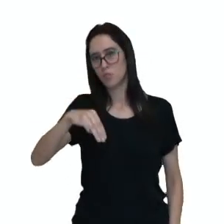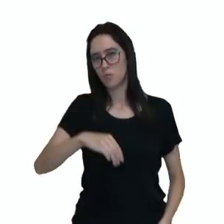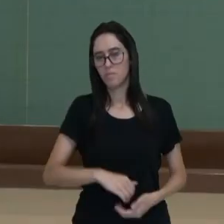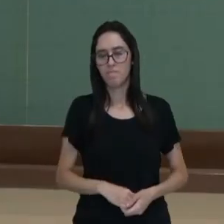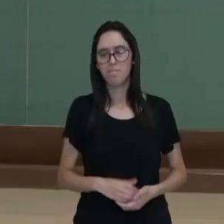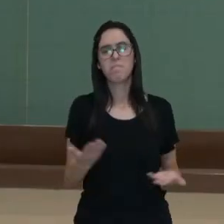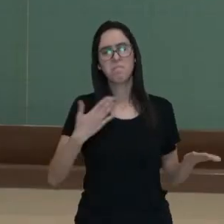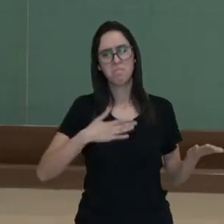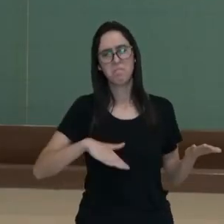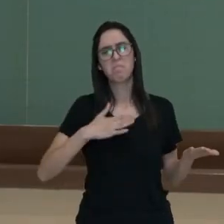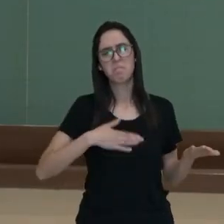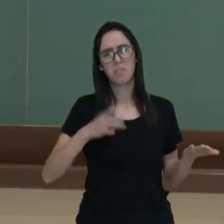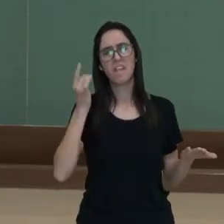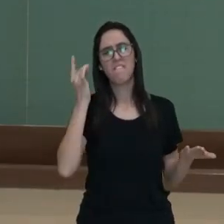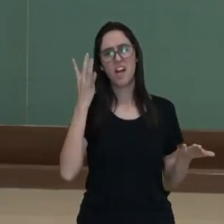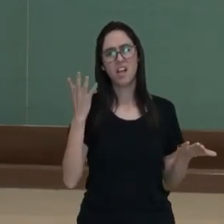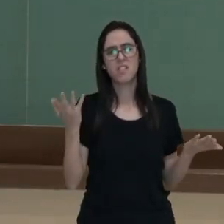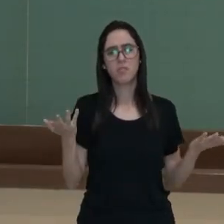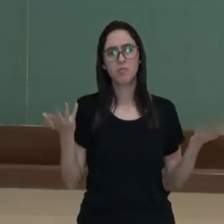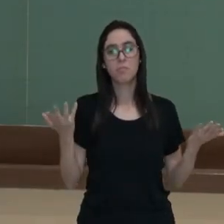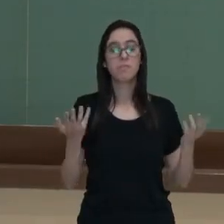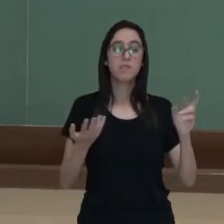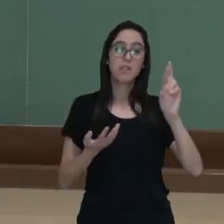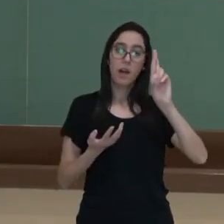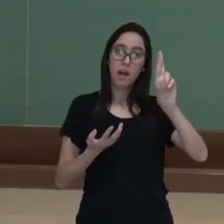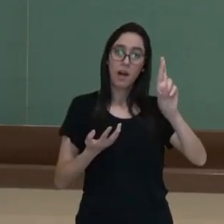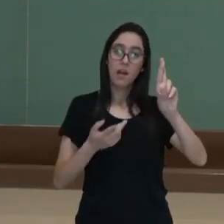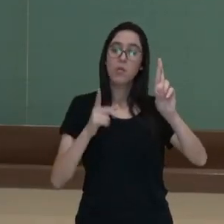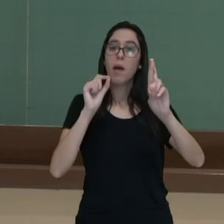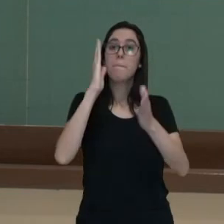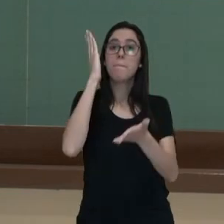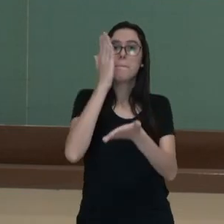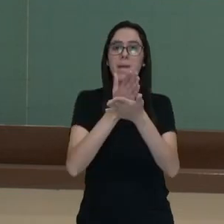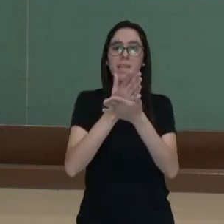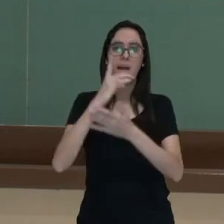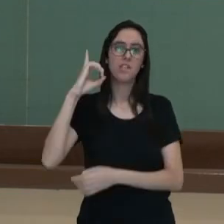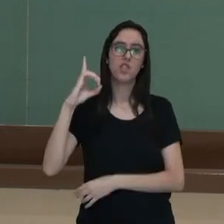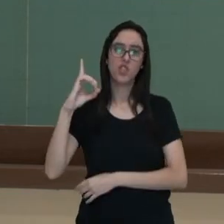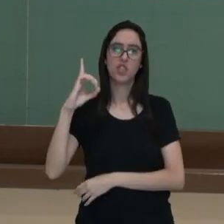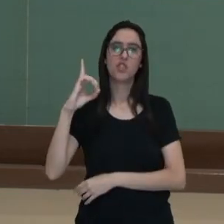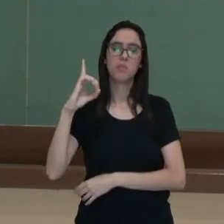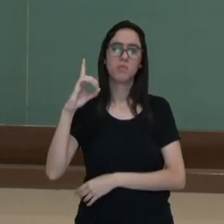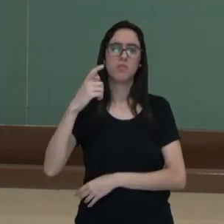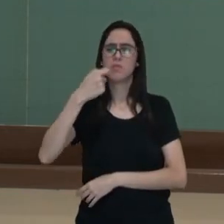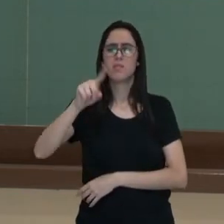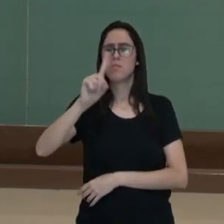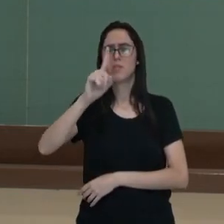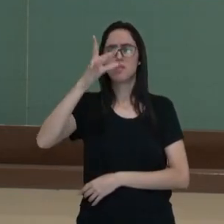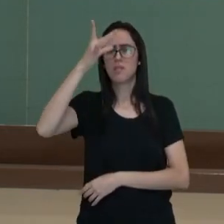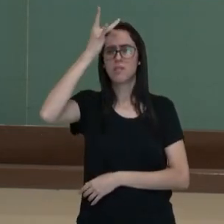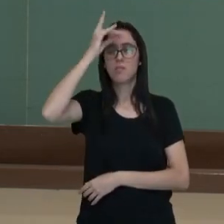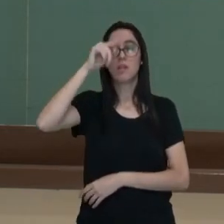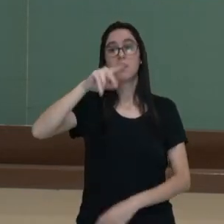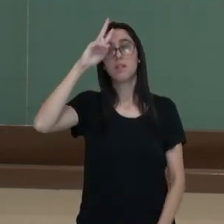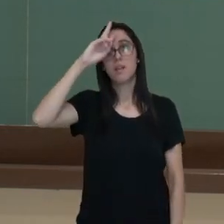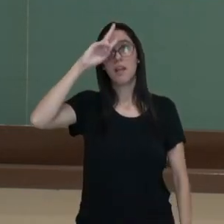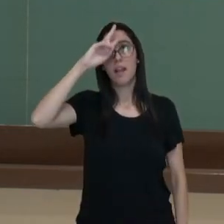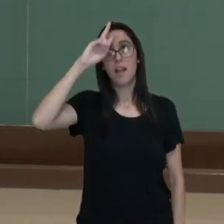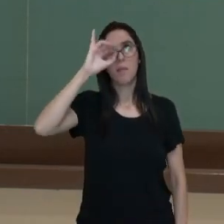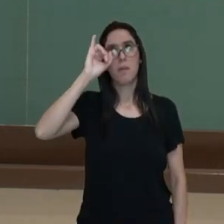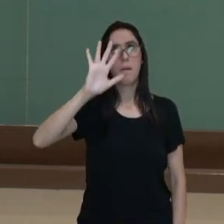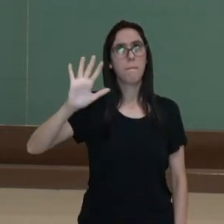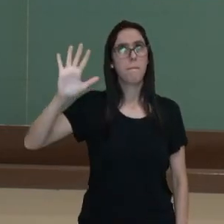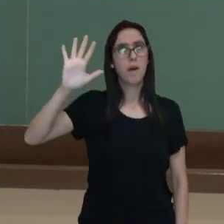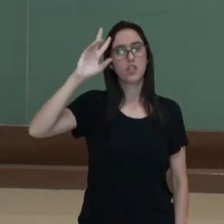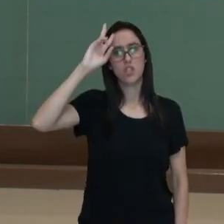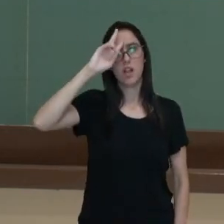Muito tranquilo, né, gente? Então o raio, ele é metade do diâmetro. Não precisa decorar, é só você lembrar da figura,